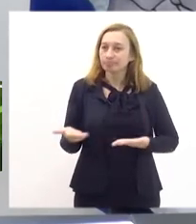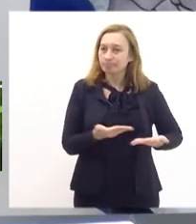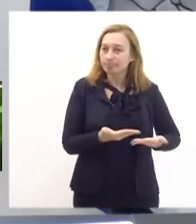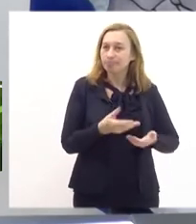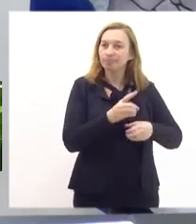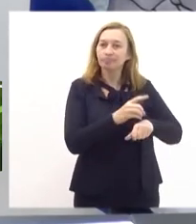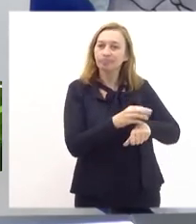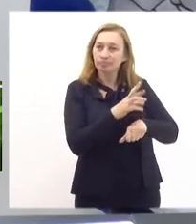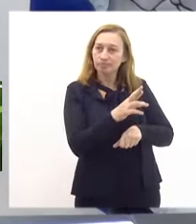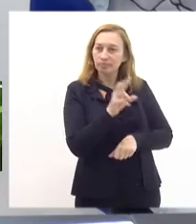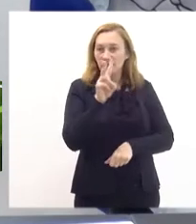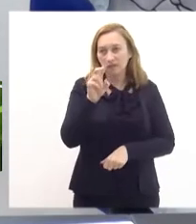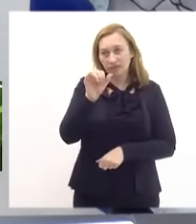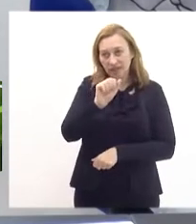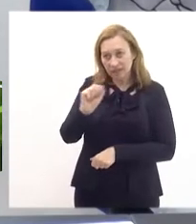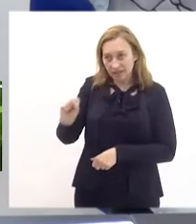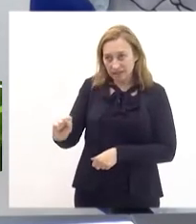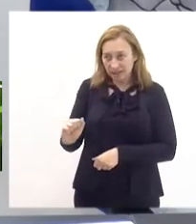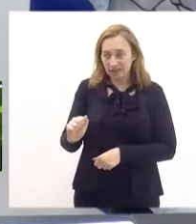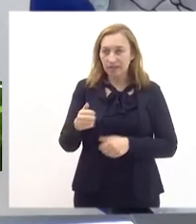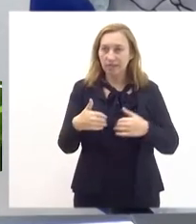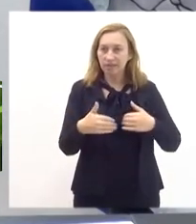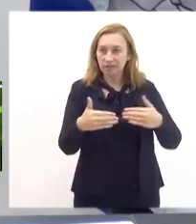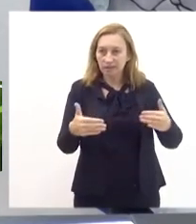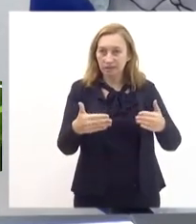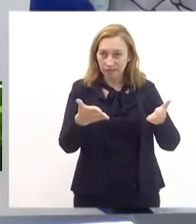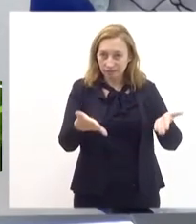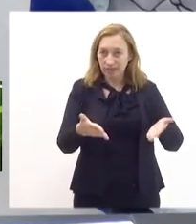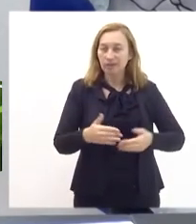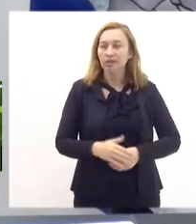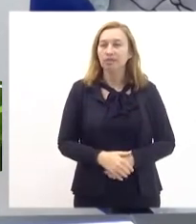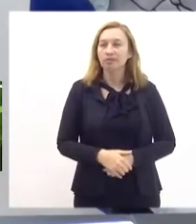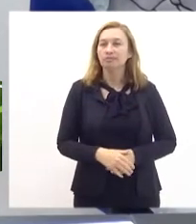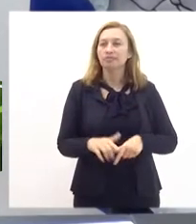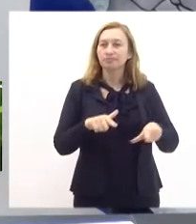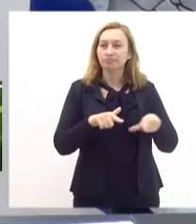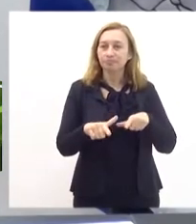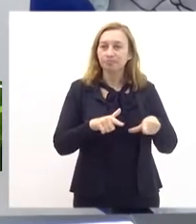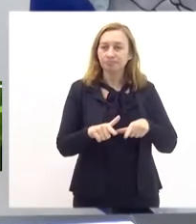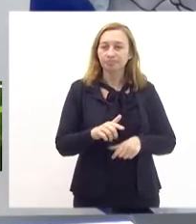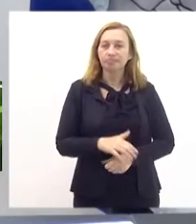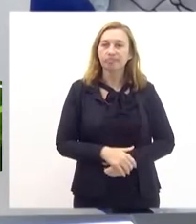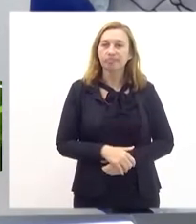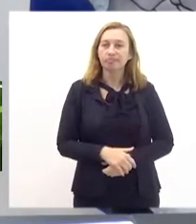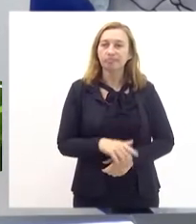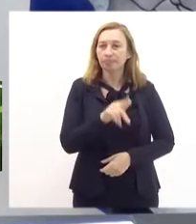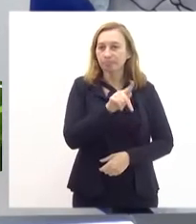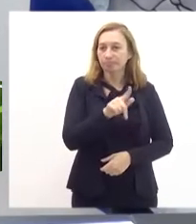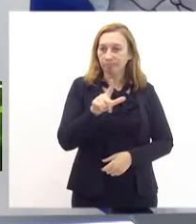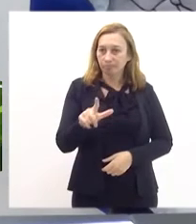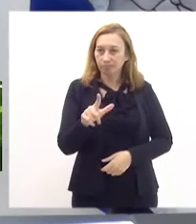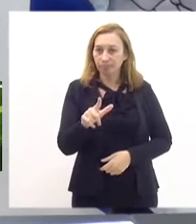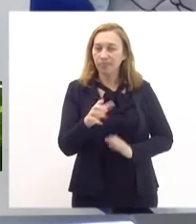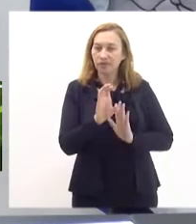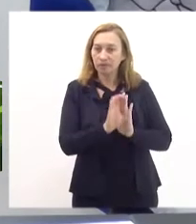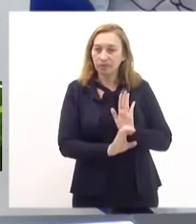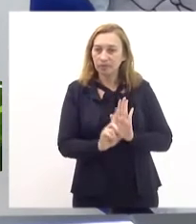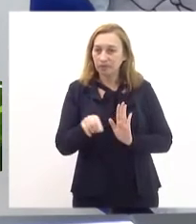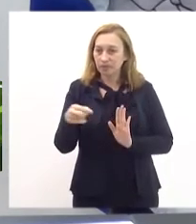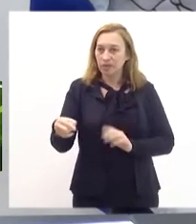doutora Vanessa Boechat para abrir aqui o trabalho da sua análise sobre o PL, emendas, etc.